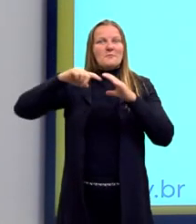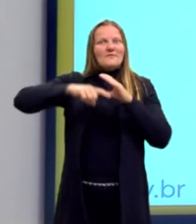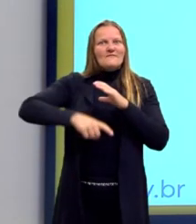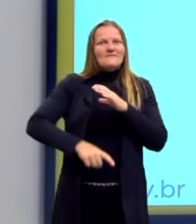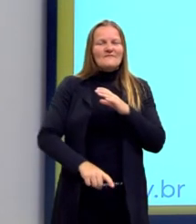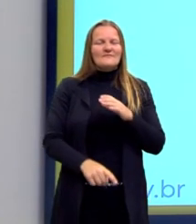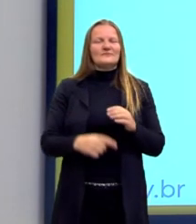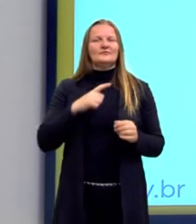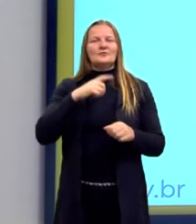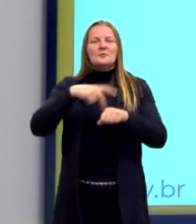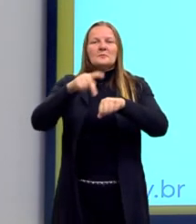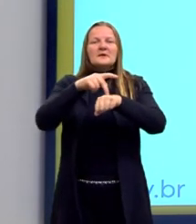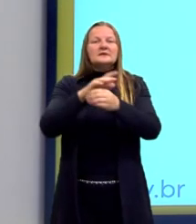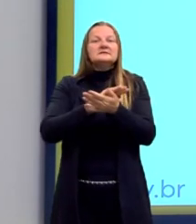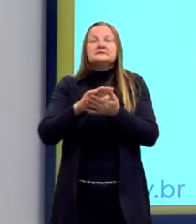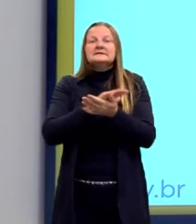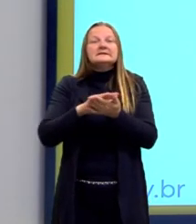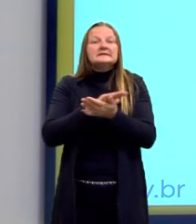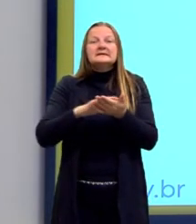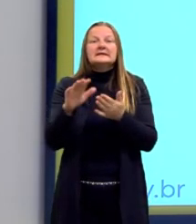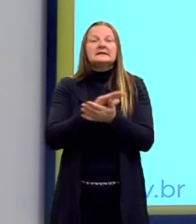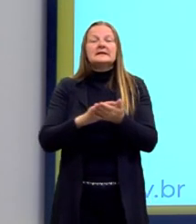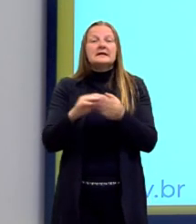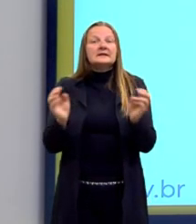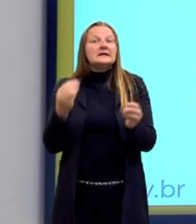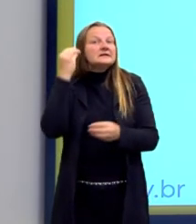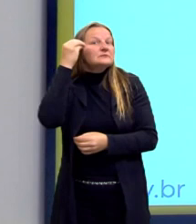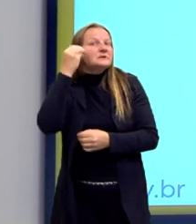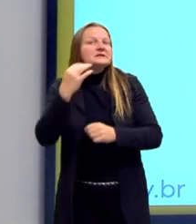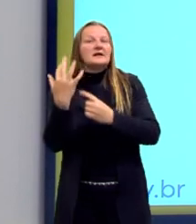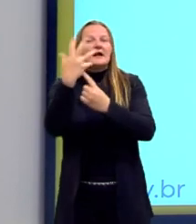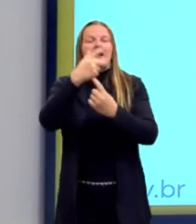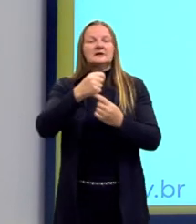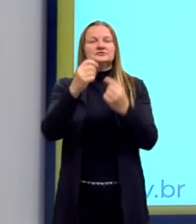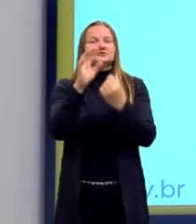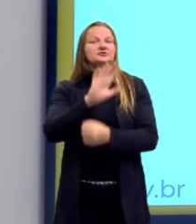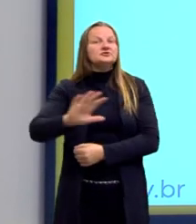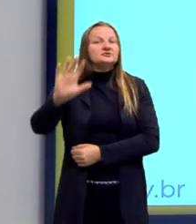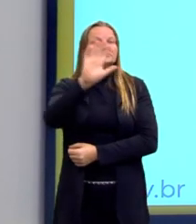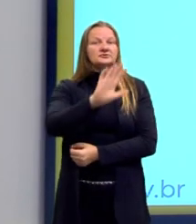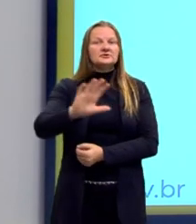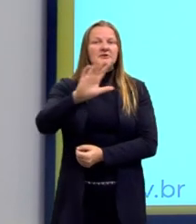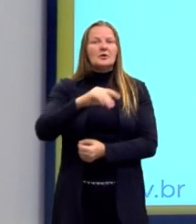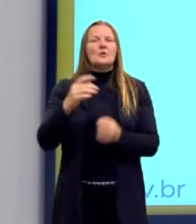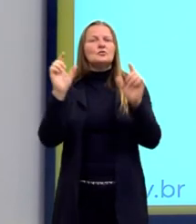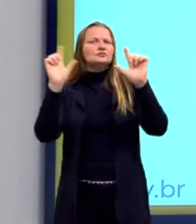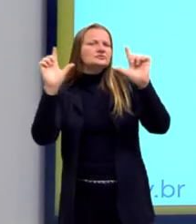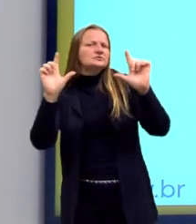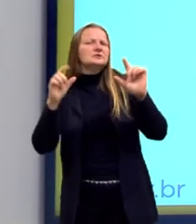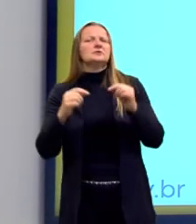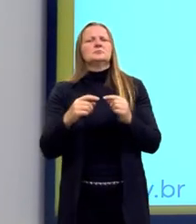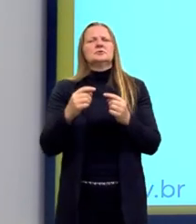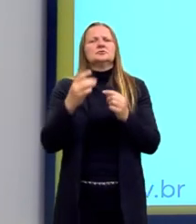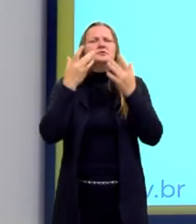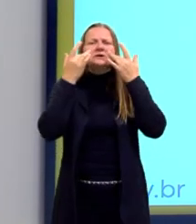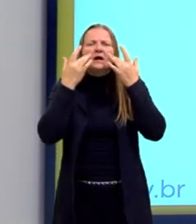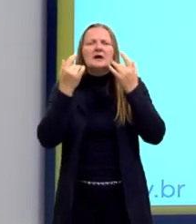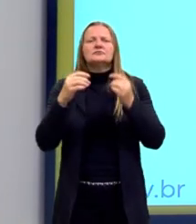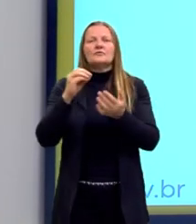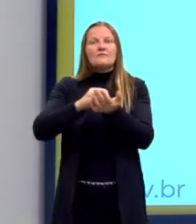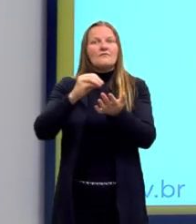do que os países que não discutem que não há essa experiência da arte do modo geral seja ela cinema teatro Etc então